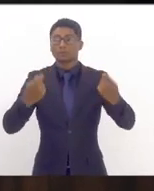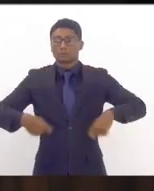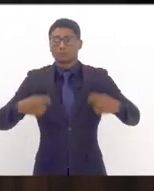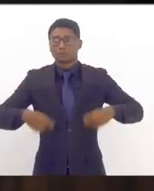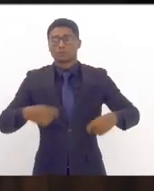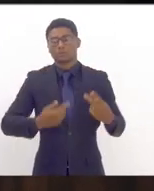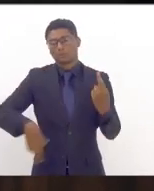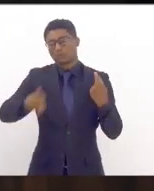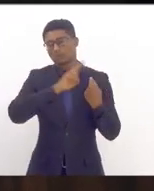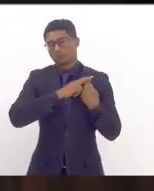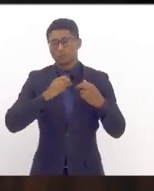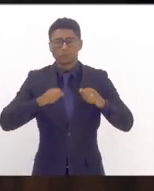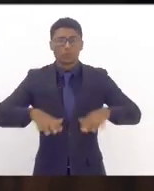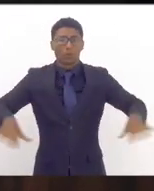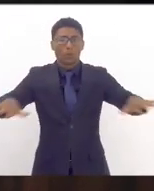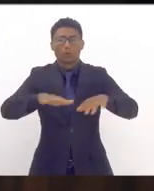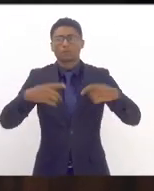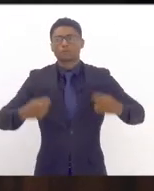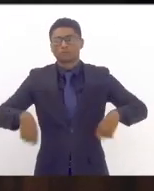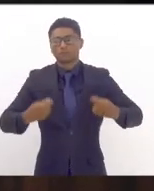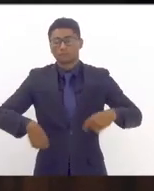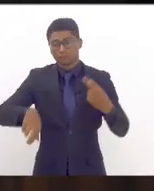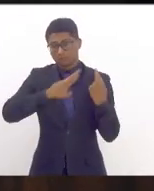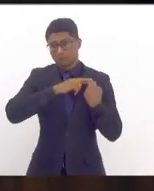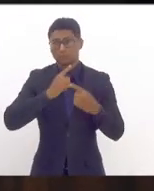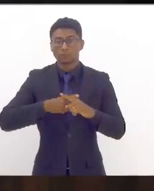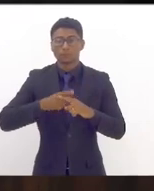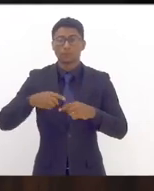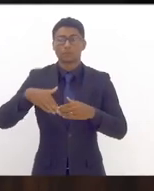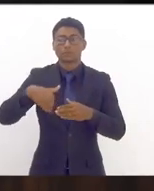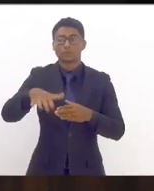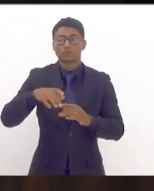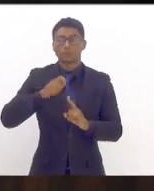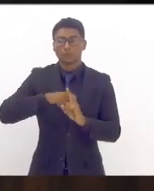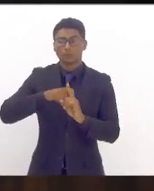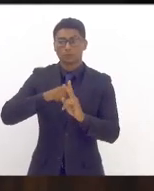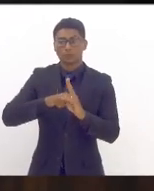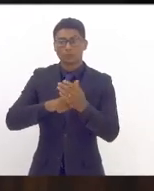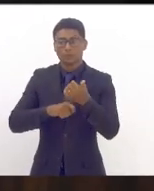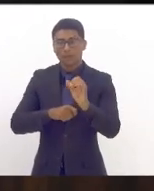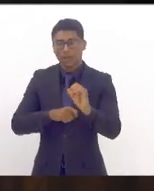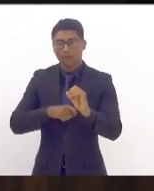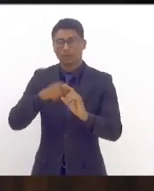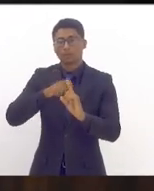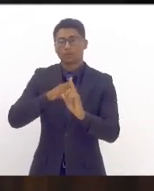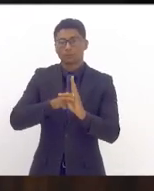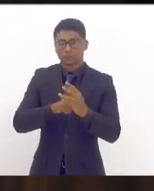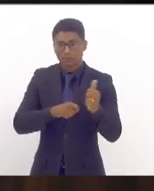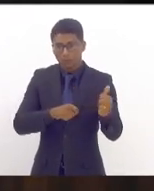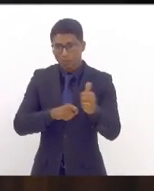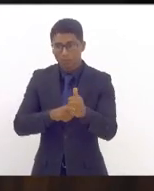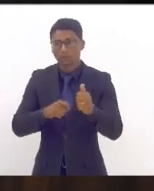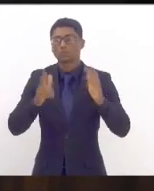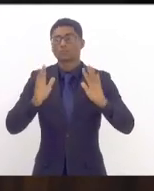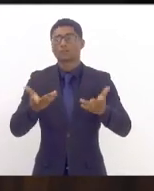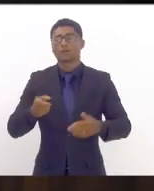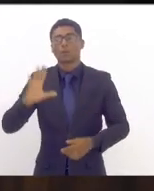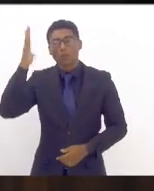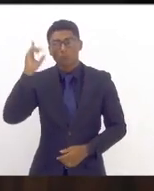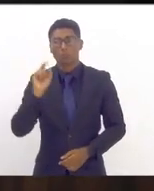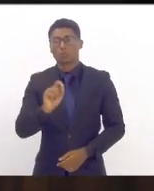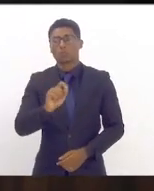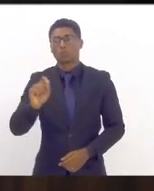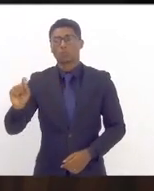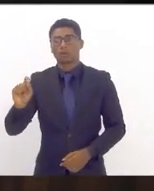responsabilidades todos aqui porque daqui a 10 11 meses o que está o que já está acontecendo é perda